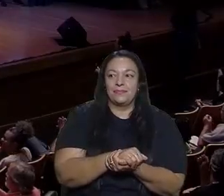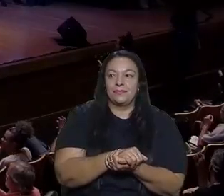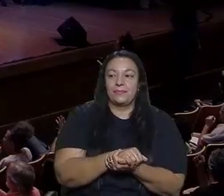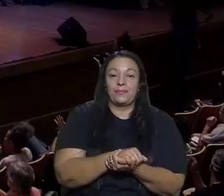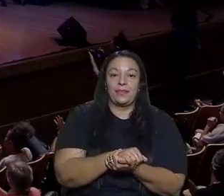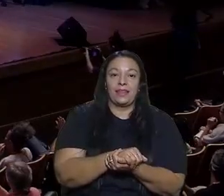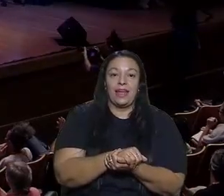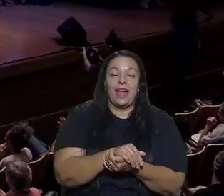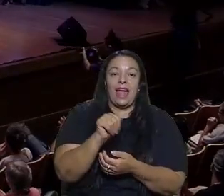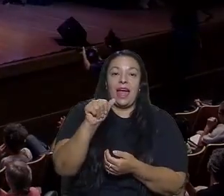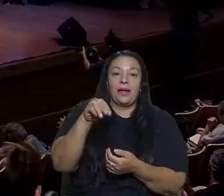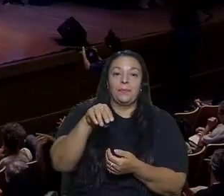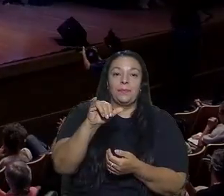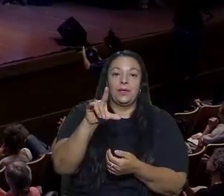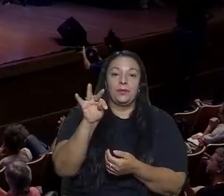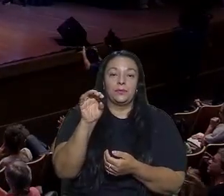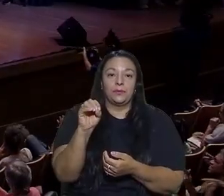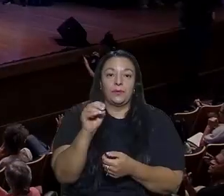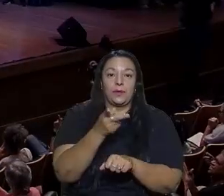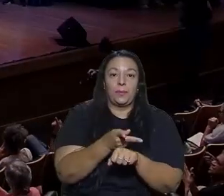E o Hamilton ganhou o prêmio